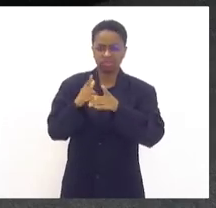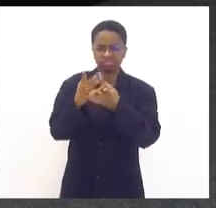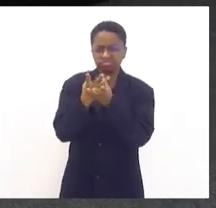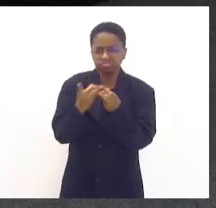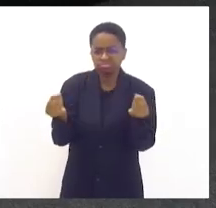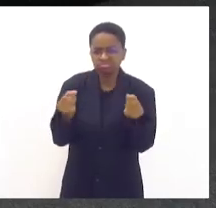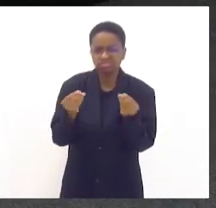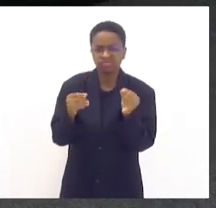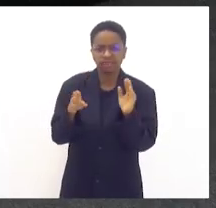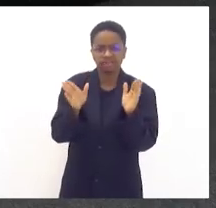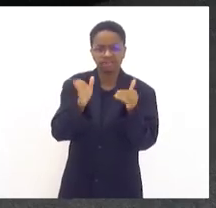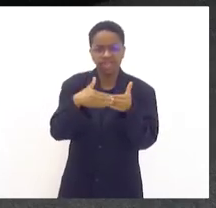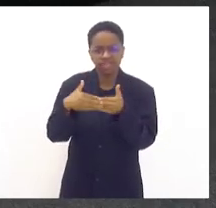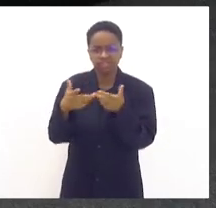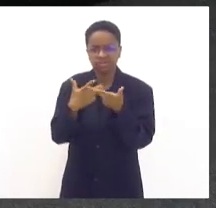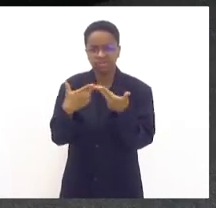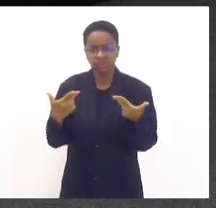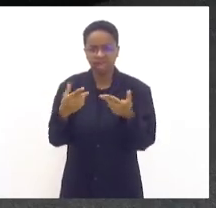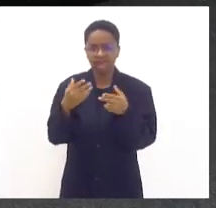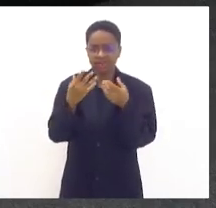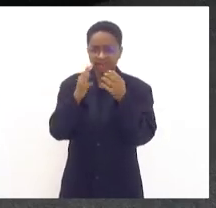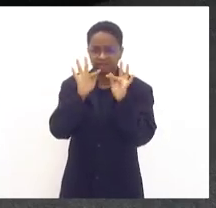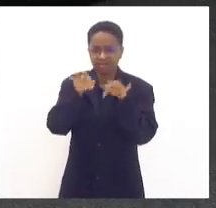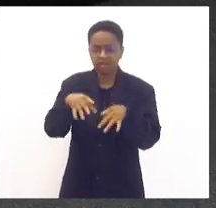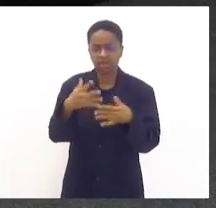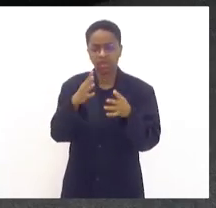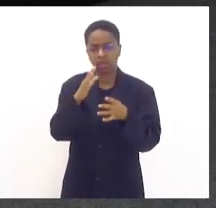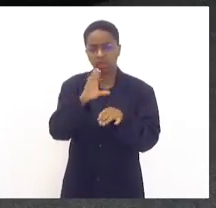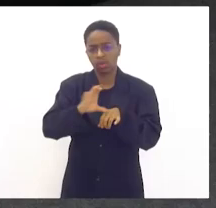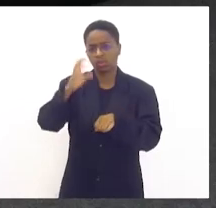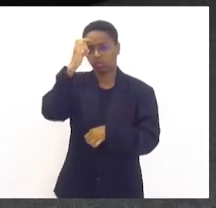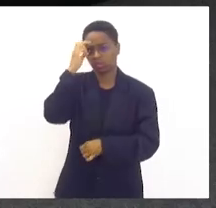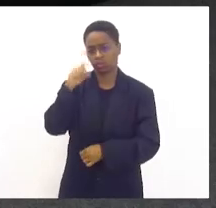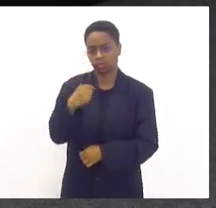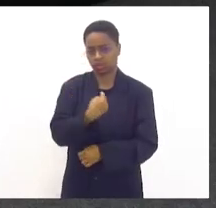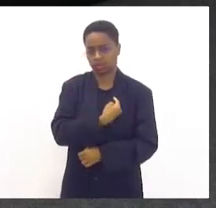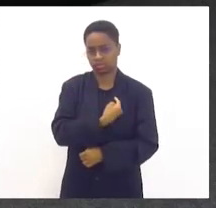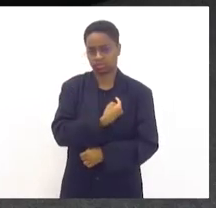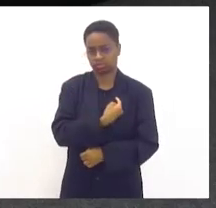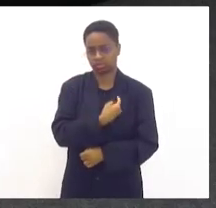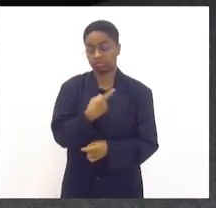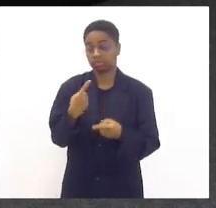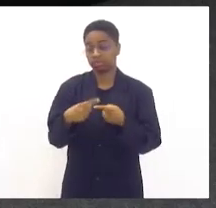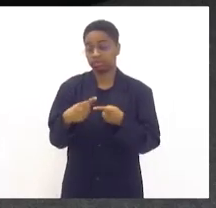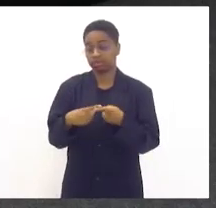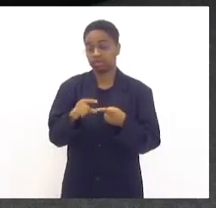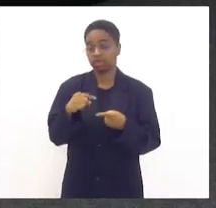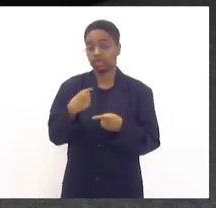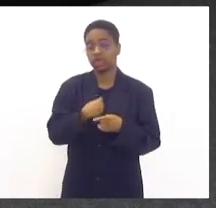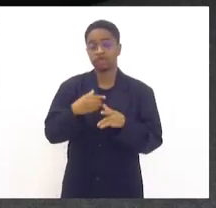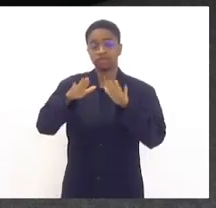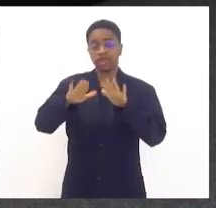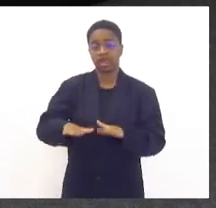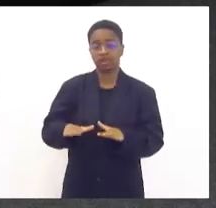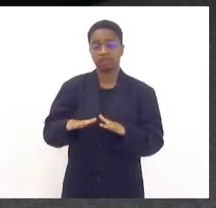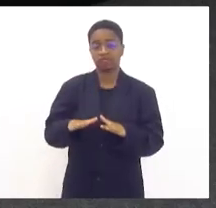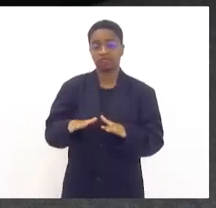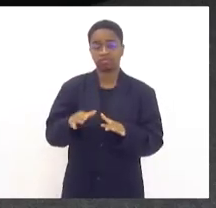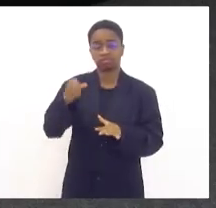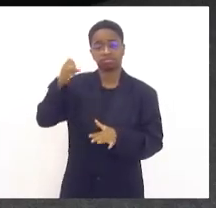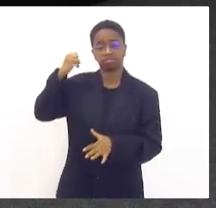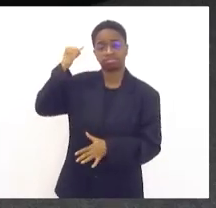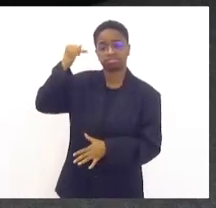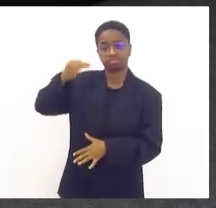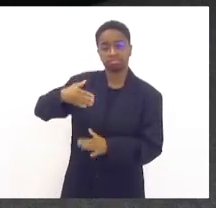e acabarem com a cultura que nós tínhamos, deputada Lucinha, que a gente ficava até 3, 4 horas da manhã